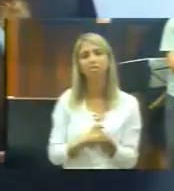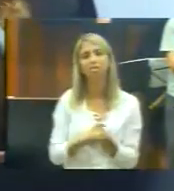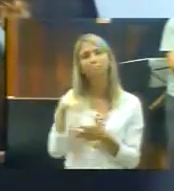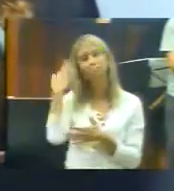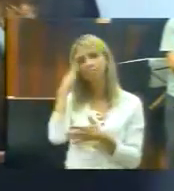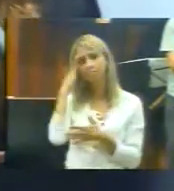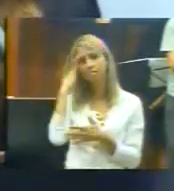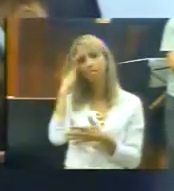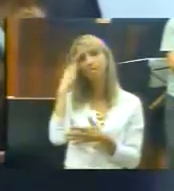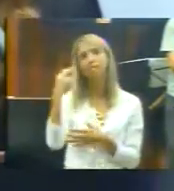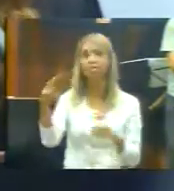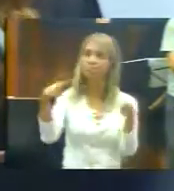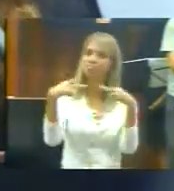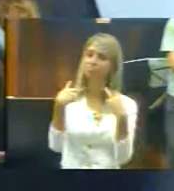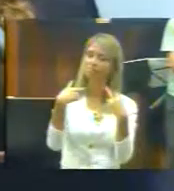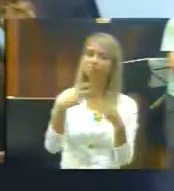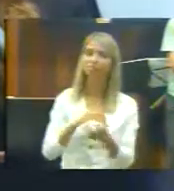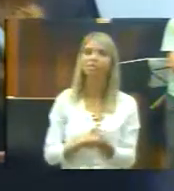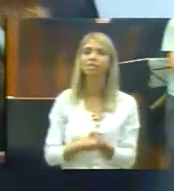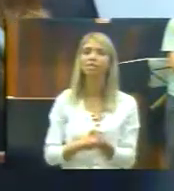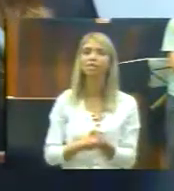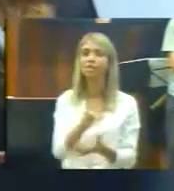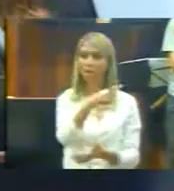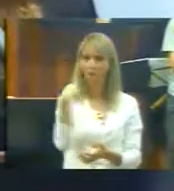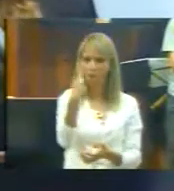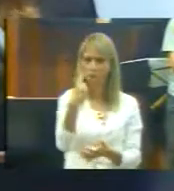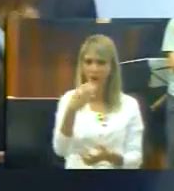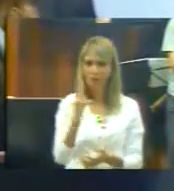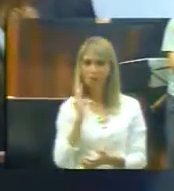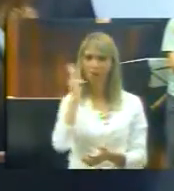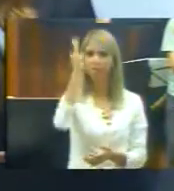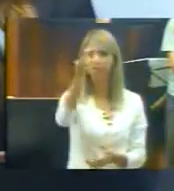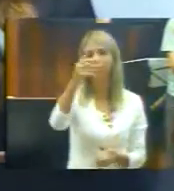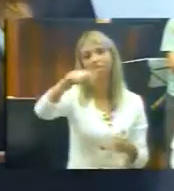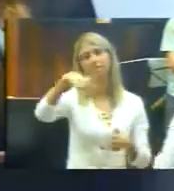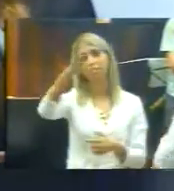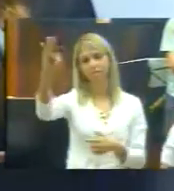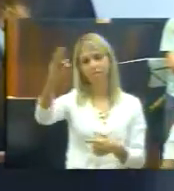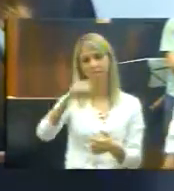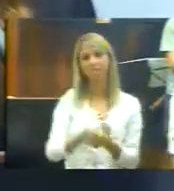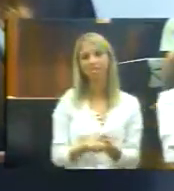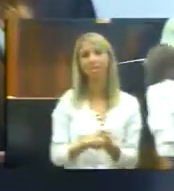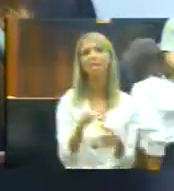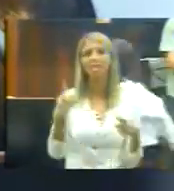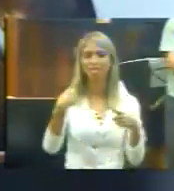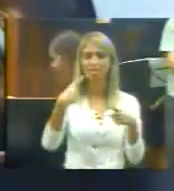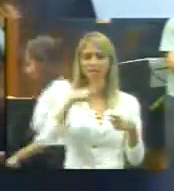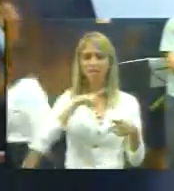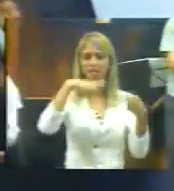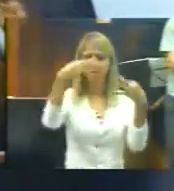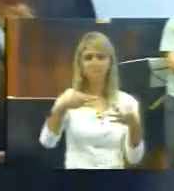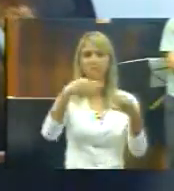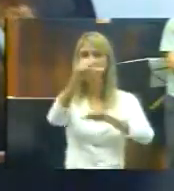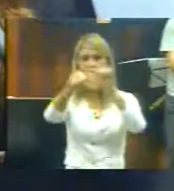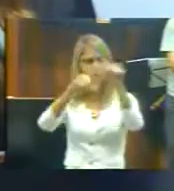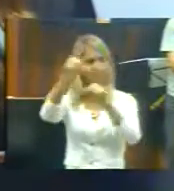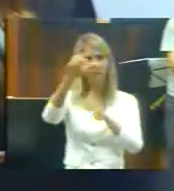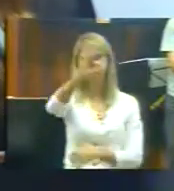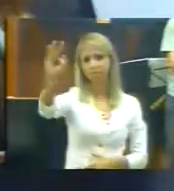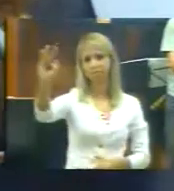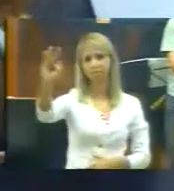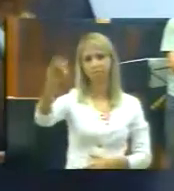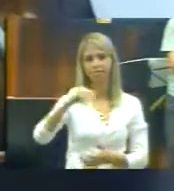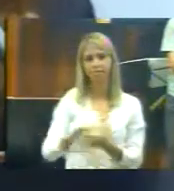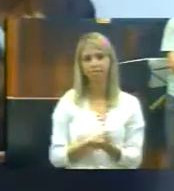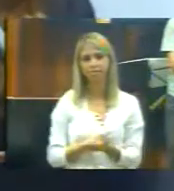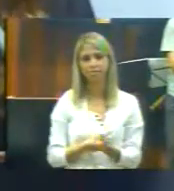gente. A gente vai ser o futuro da nossa cidade. Como está todo mundo falando, a gente vai ser o que vai mudar Cabo Frio. A